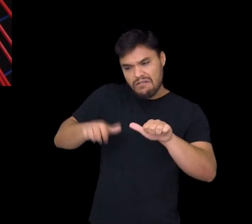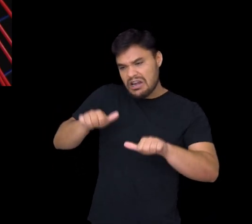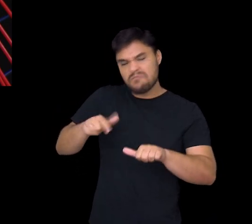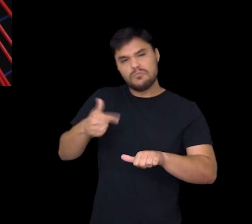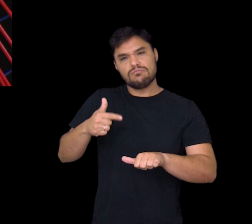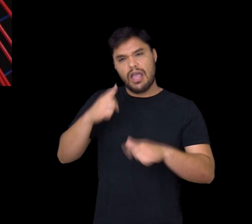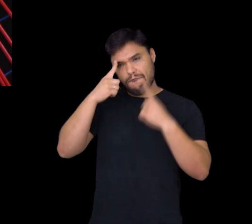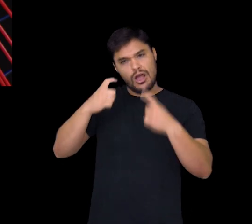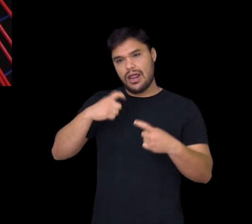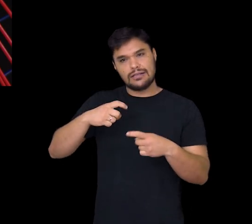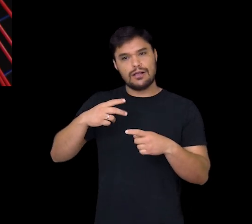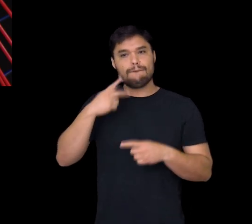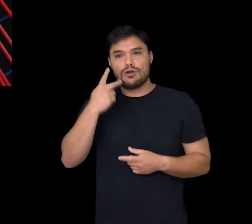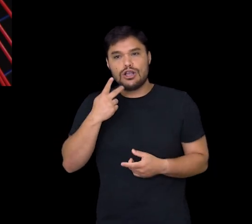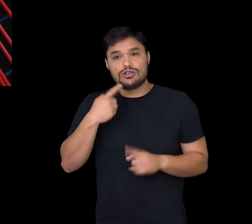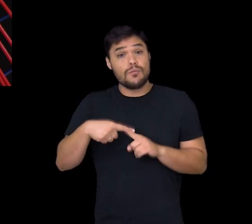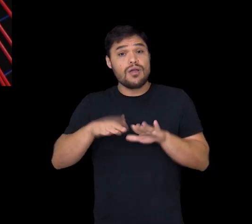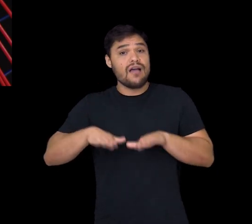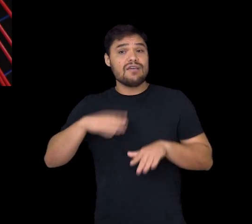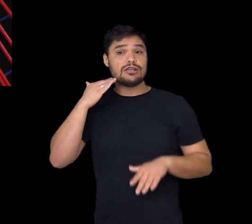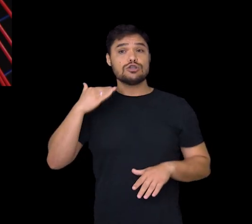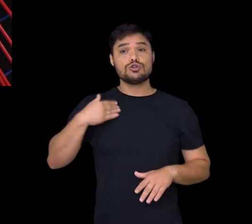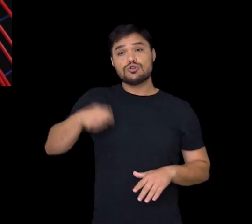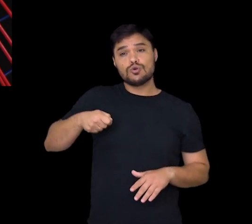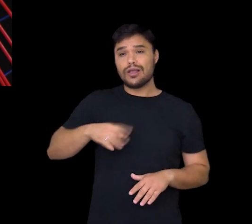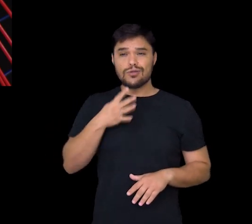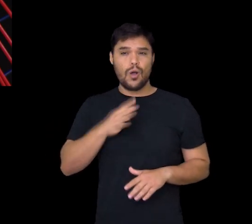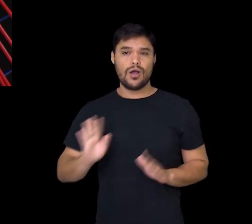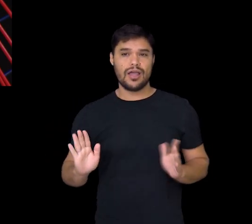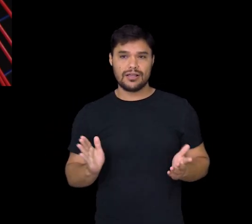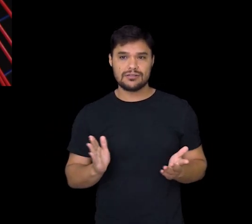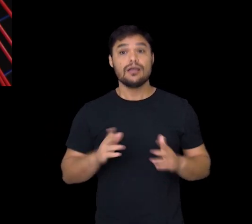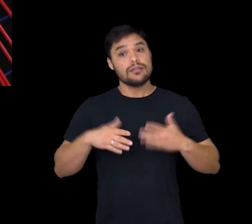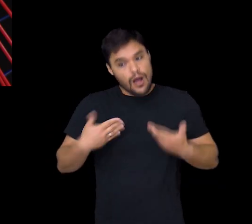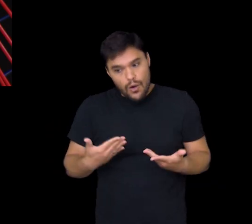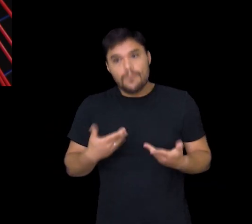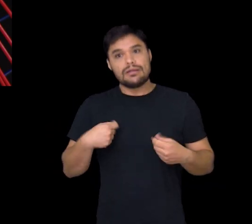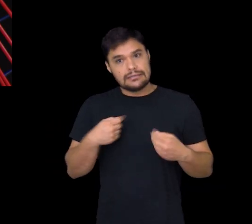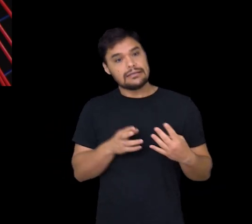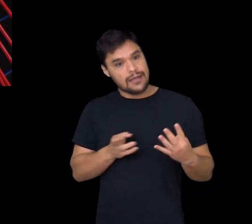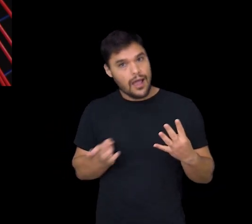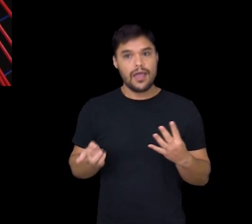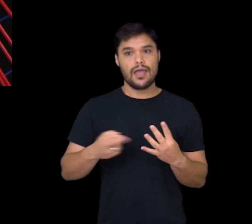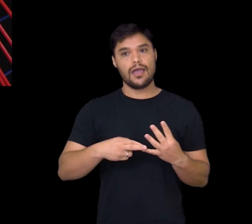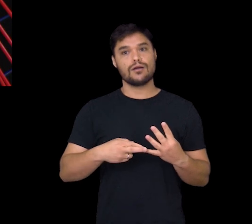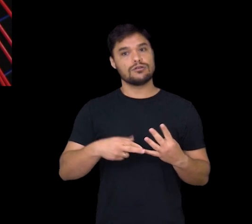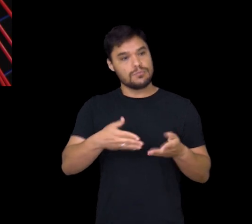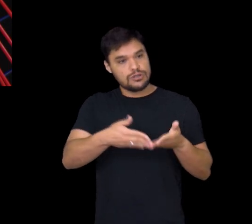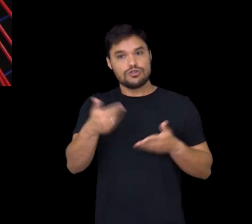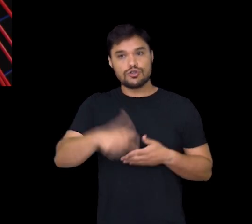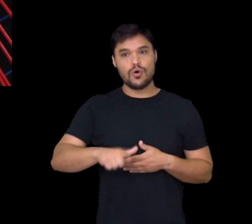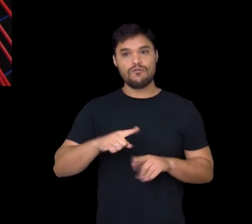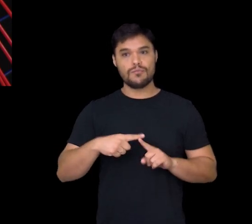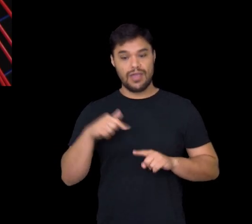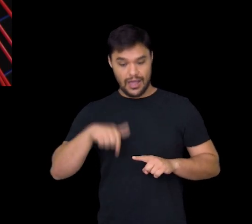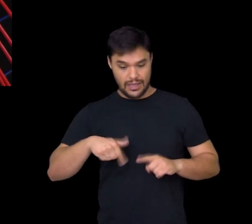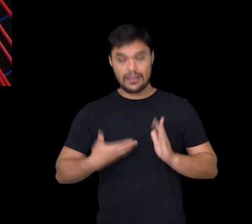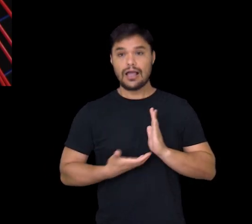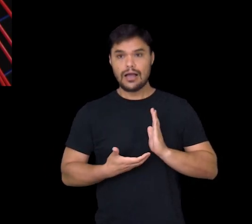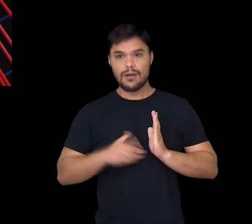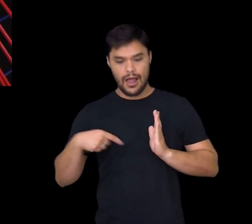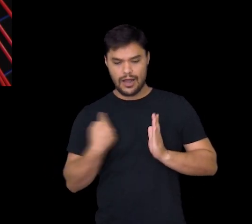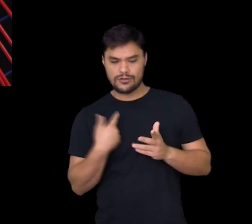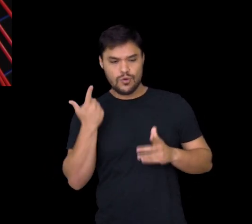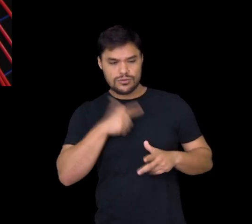violência política, até muitas vezes por desconhecer. Então a gente orienta que recorra, porque quando vem para cá, a gente tem um